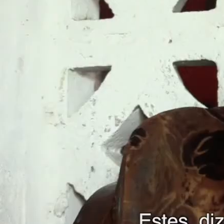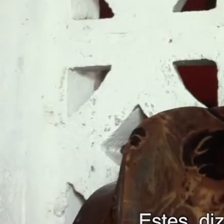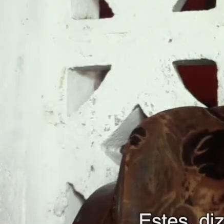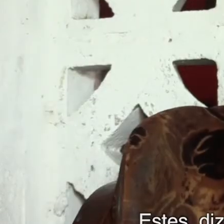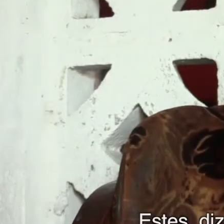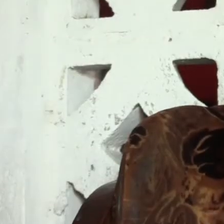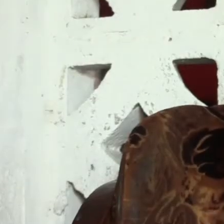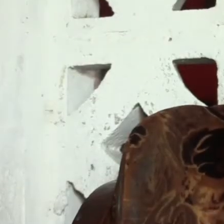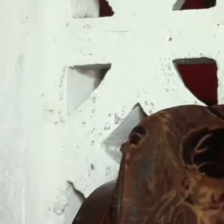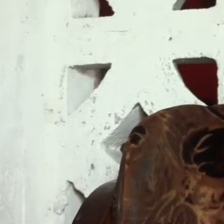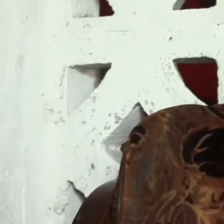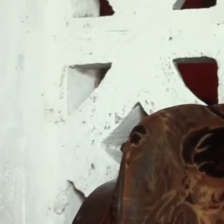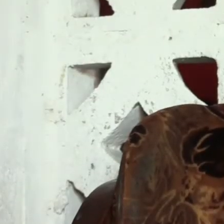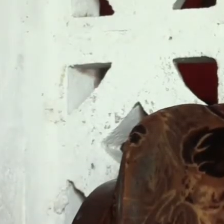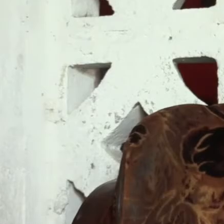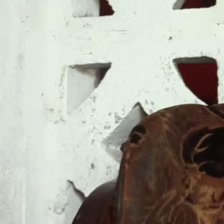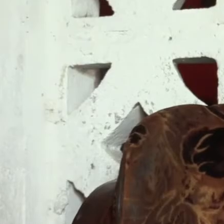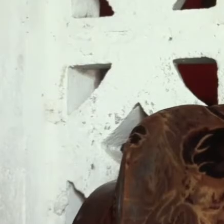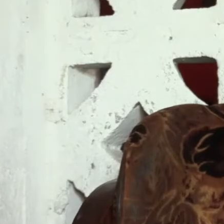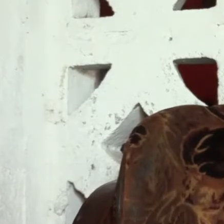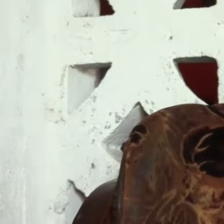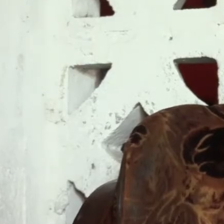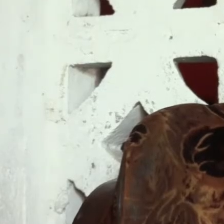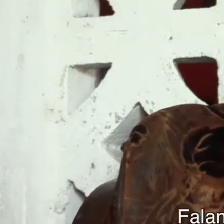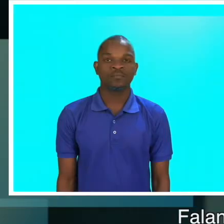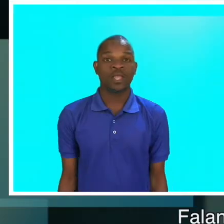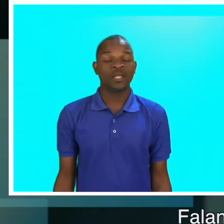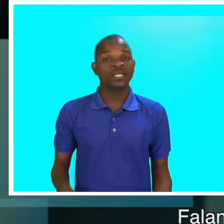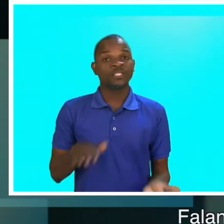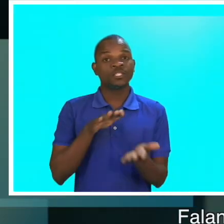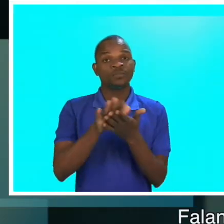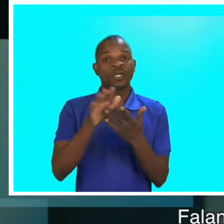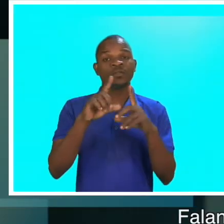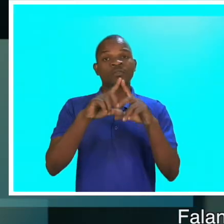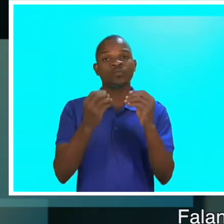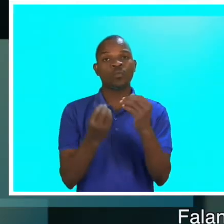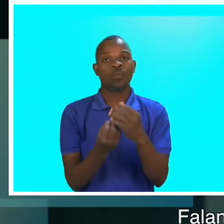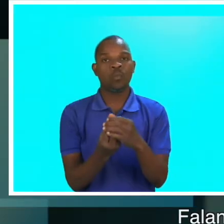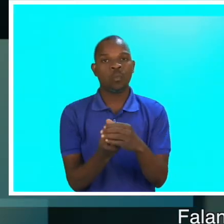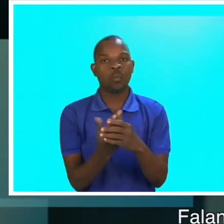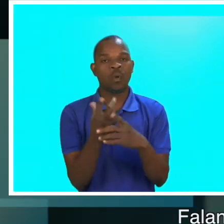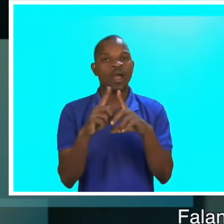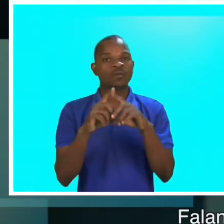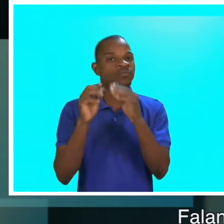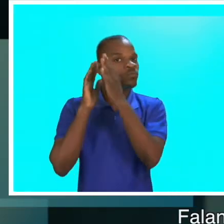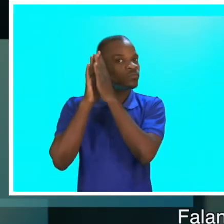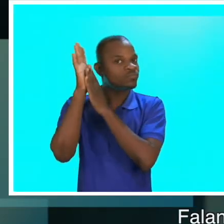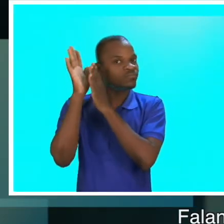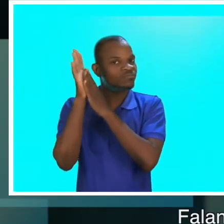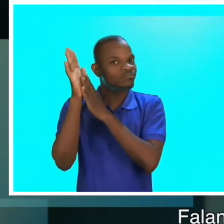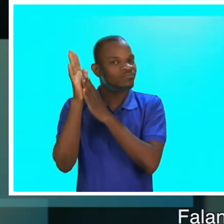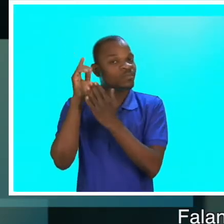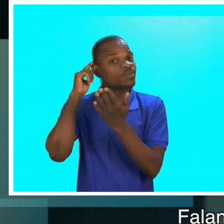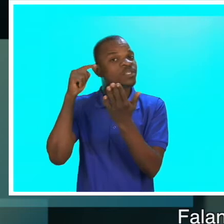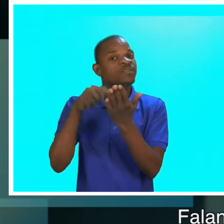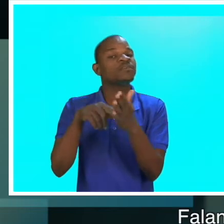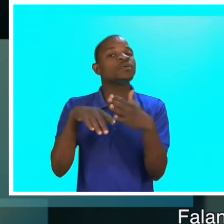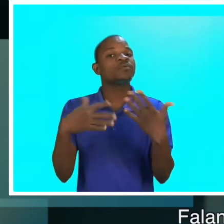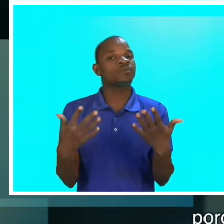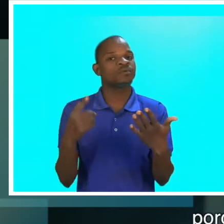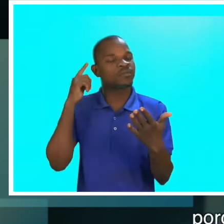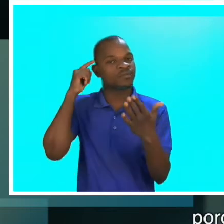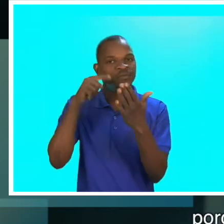confunde-se com o surgimento do homem no mundo. Falando da origem das dreads, é falando da origem do homem.